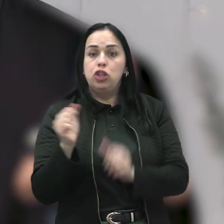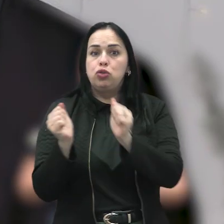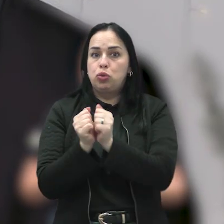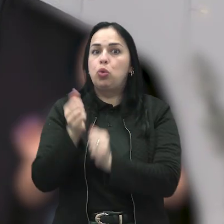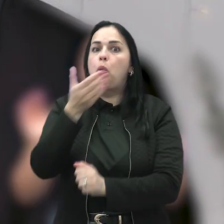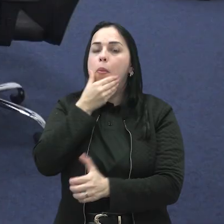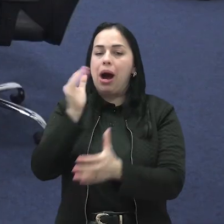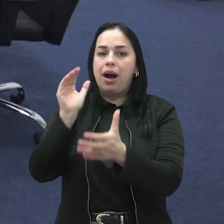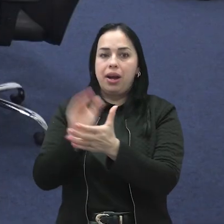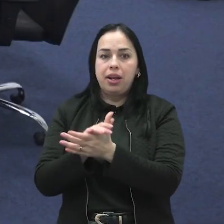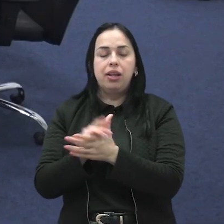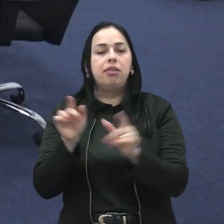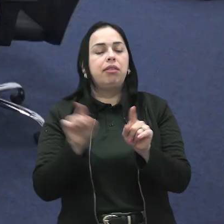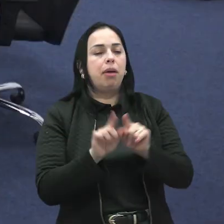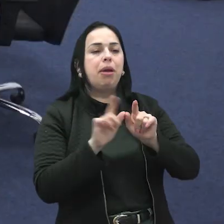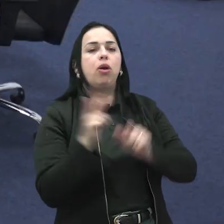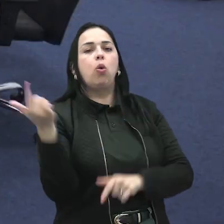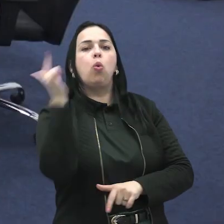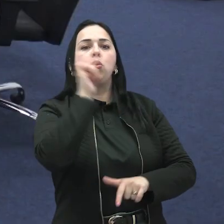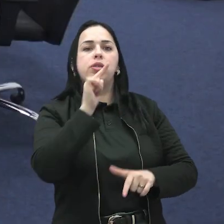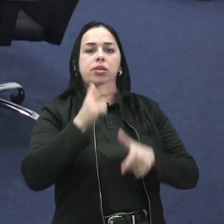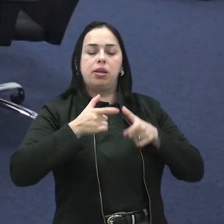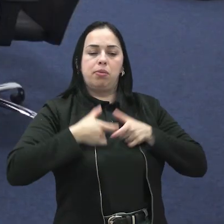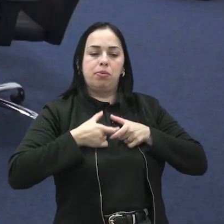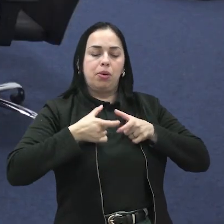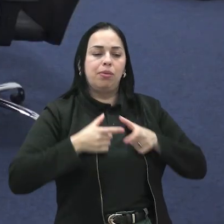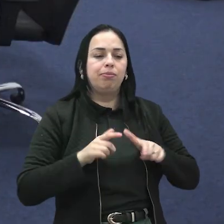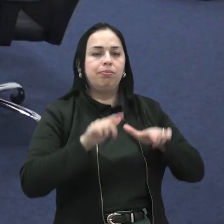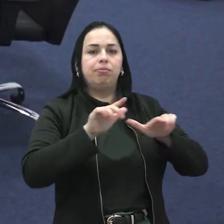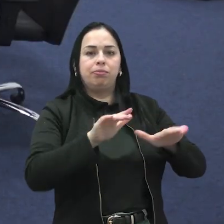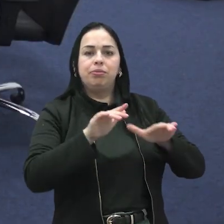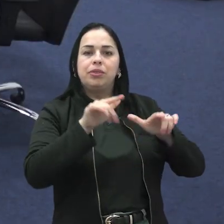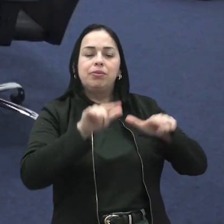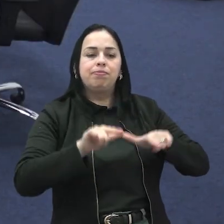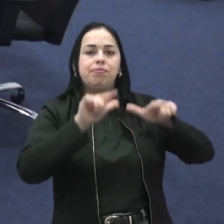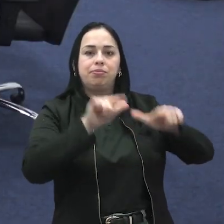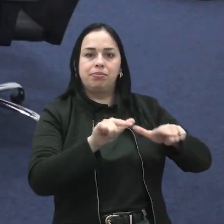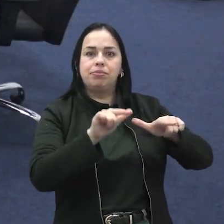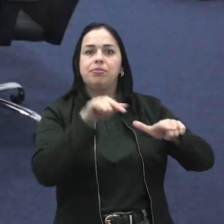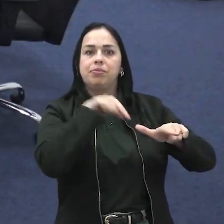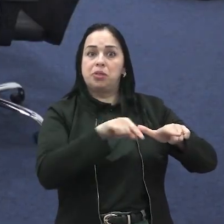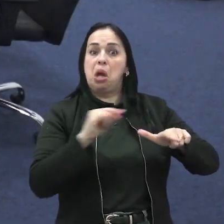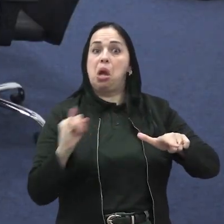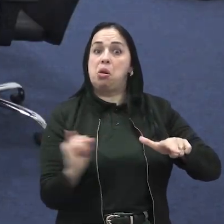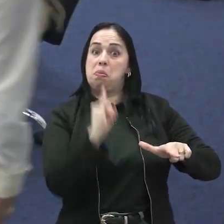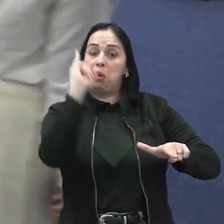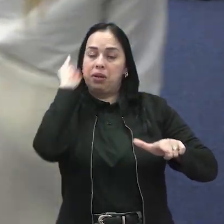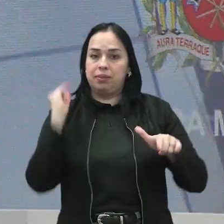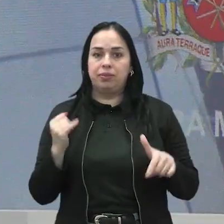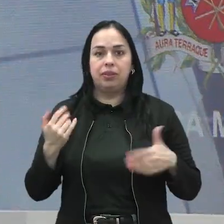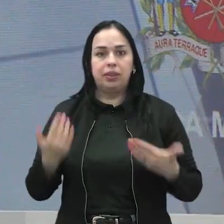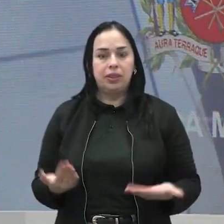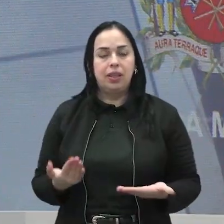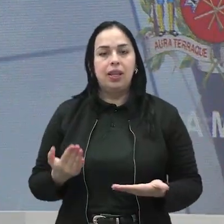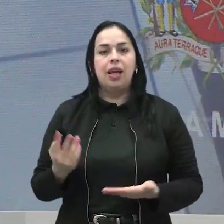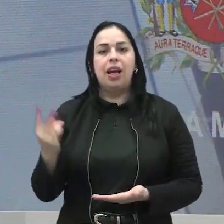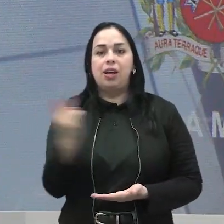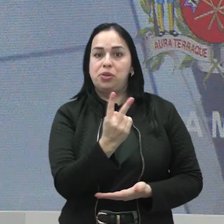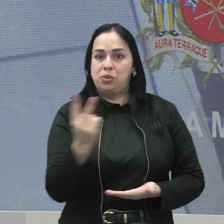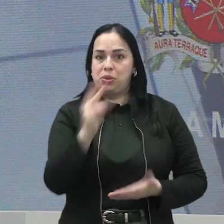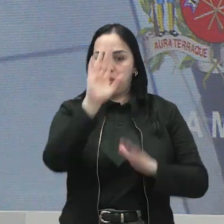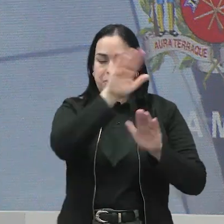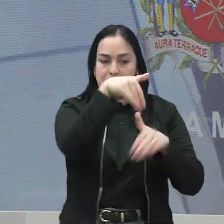André Câmara, também foi agraciada e recebeu da casa a medalha do Mérito Legislativo. As